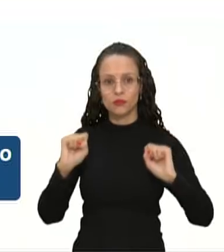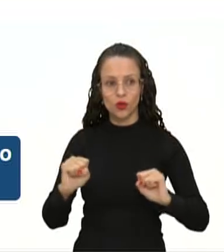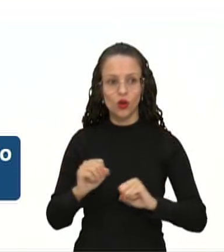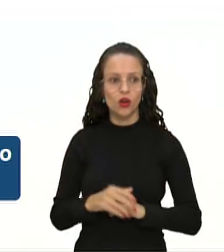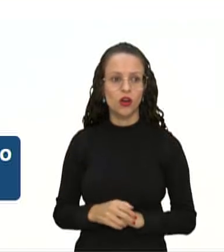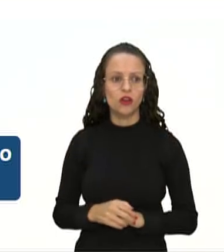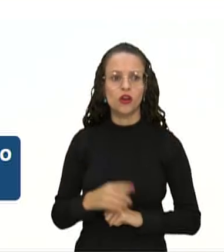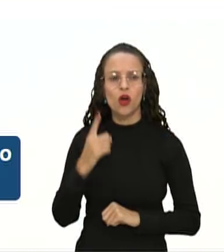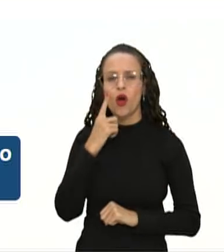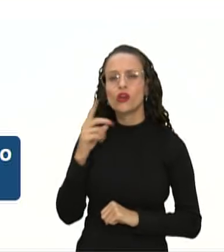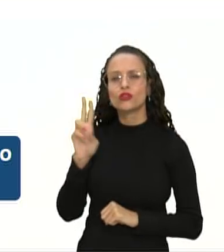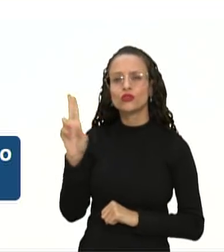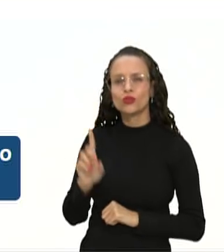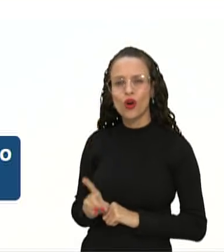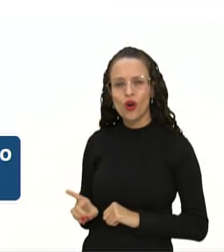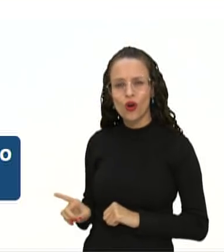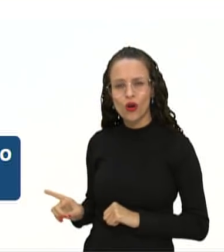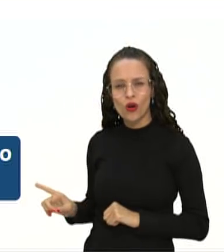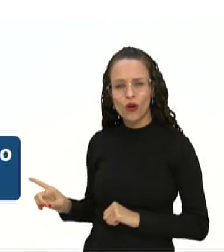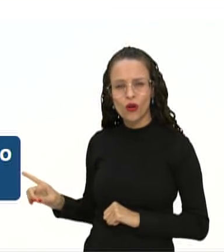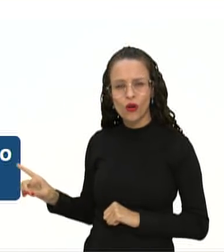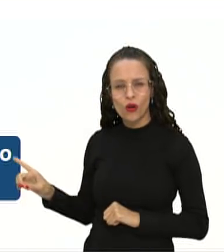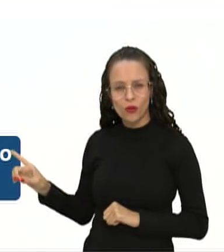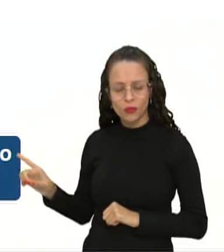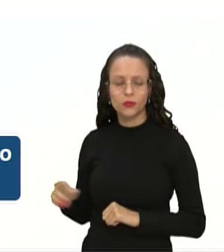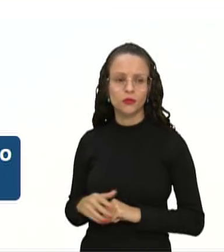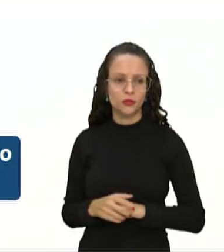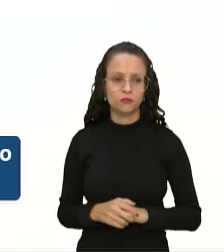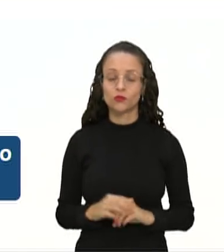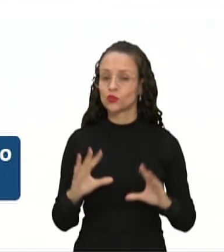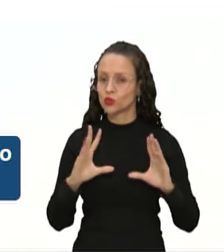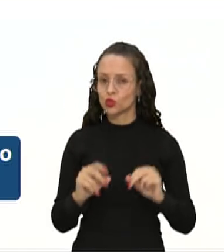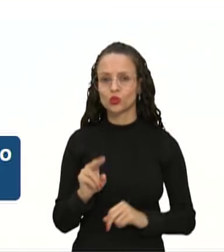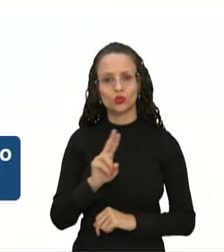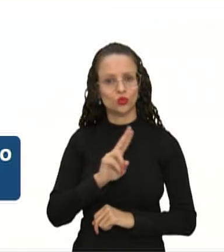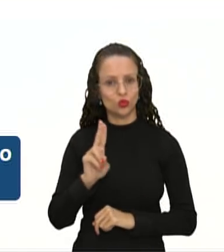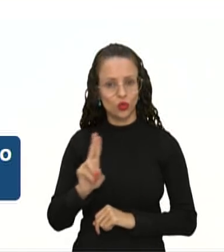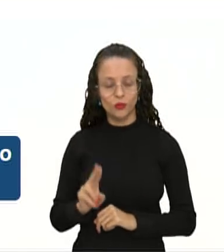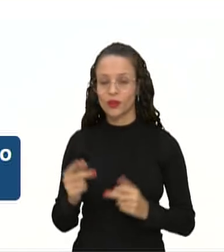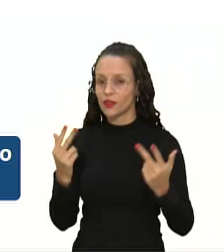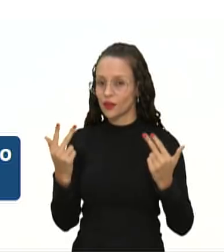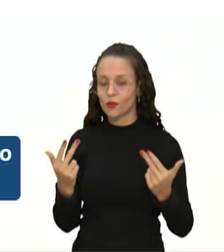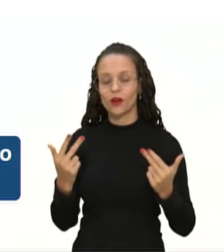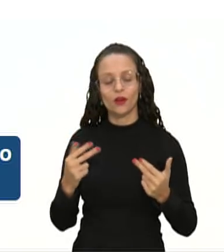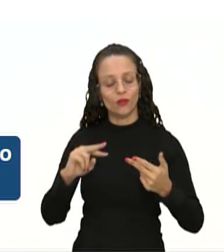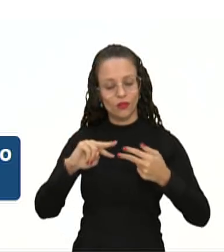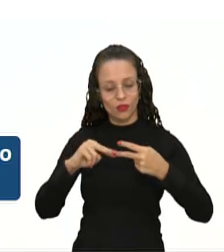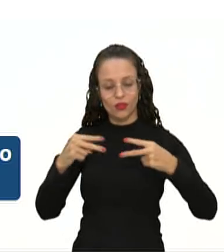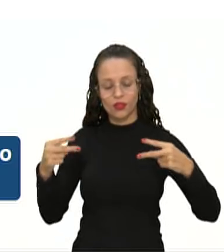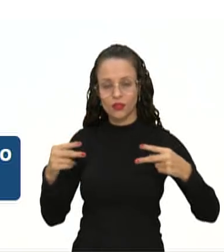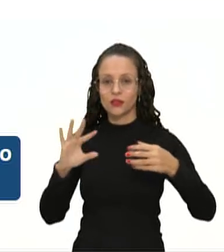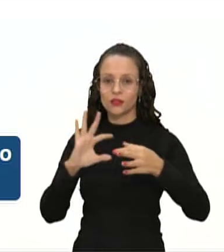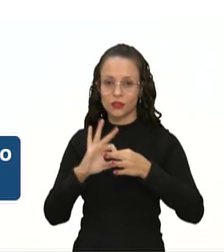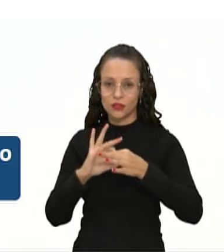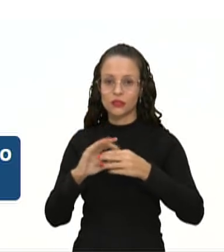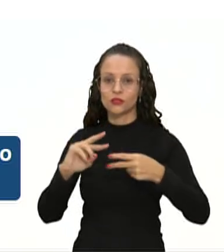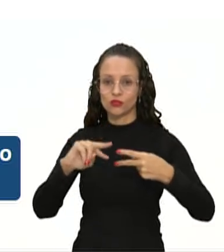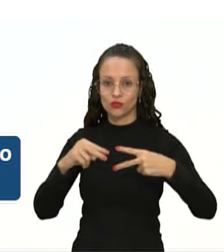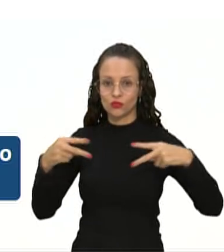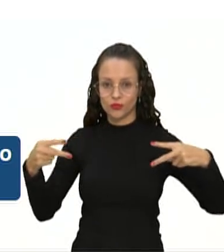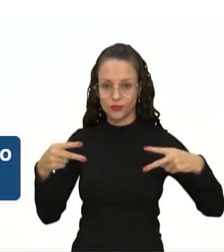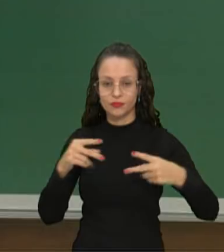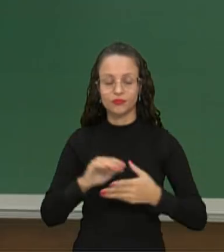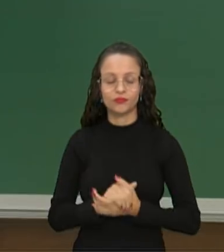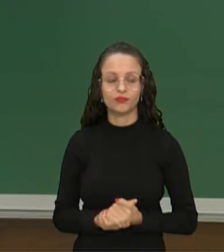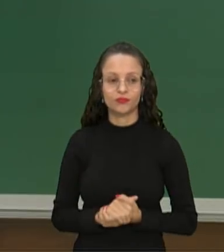ligação fatorial, sintenia, vinculação gênica. Todos esses nomes são a mesma coisa, são sinônimos, tá? Então, olhem